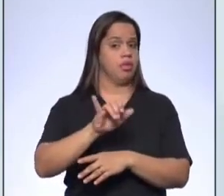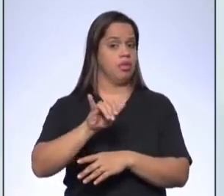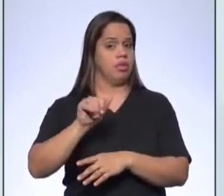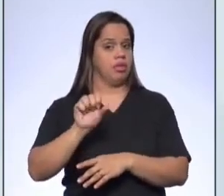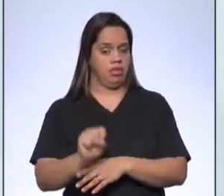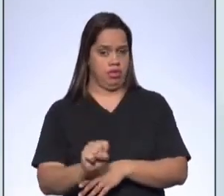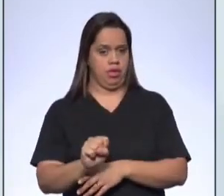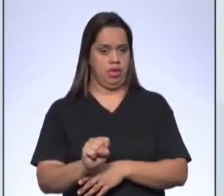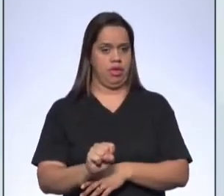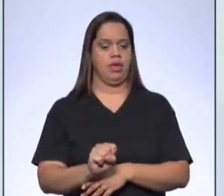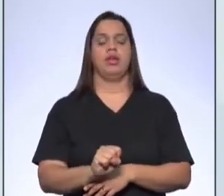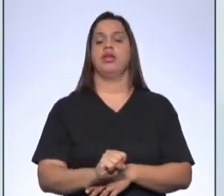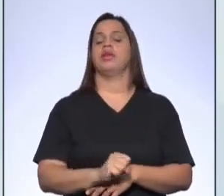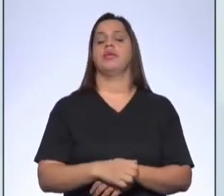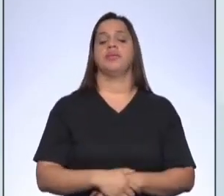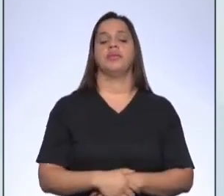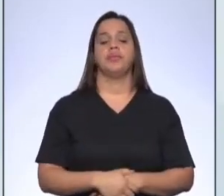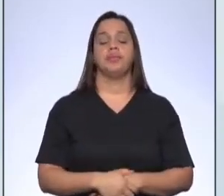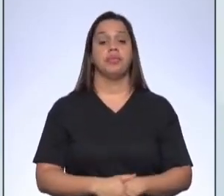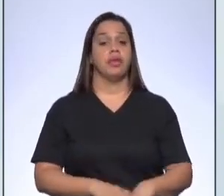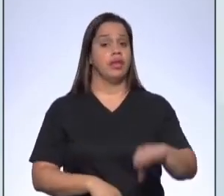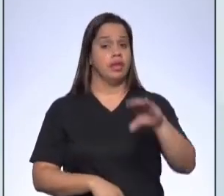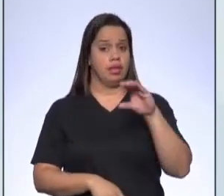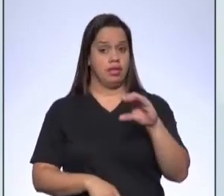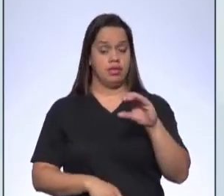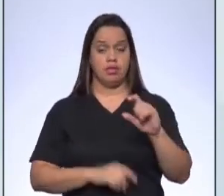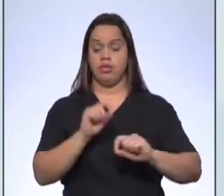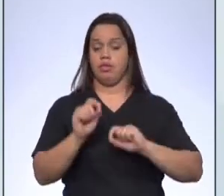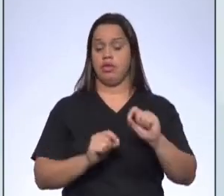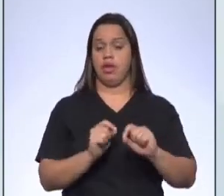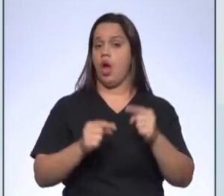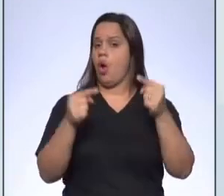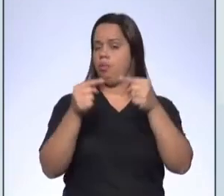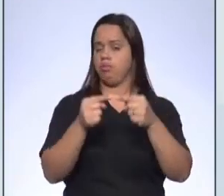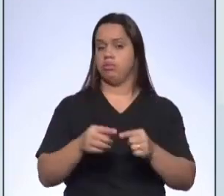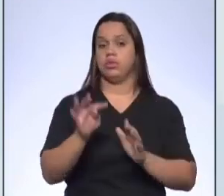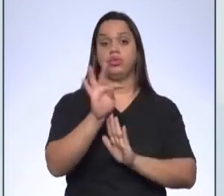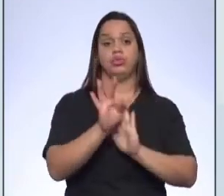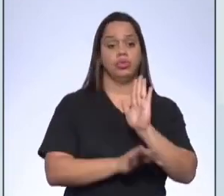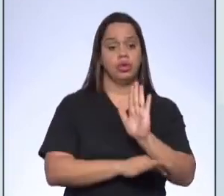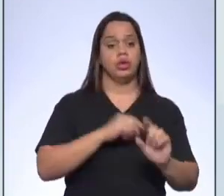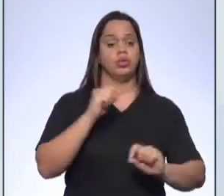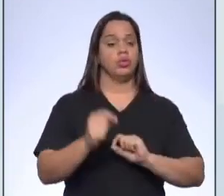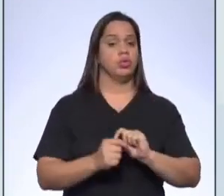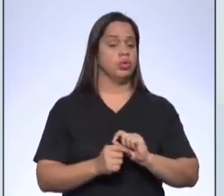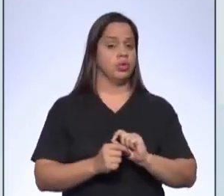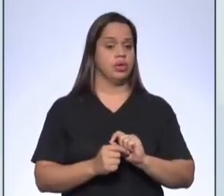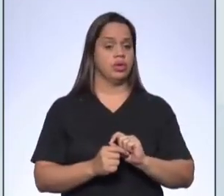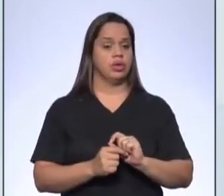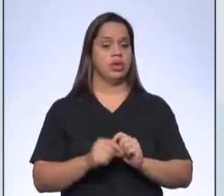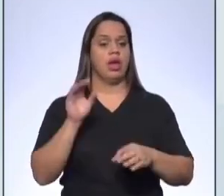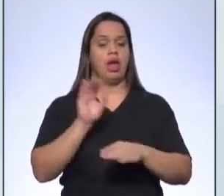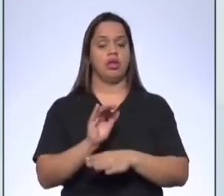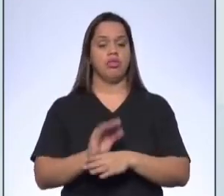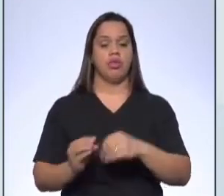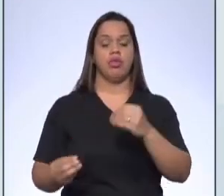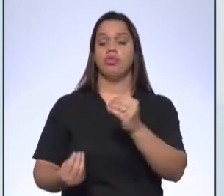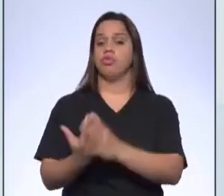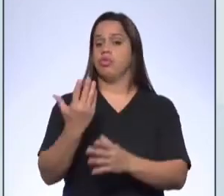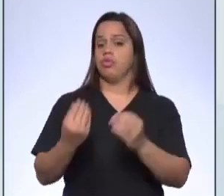à questão 1. E a C, de acordo com o texto, o que proporcionou o surgimento